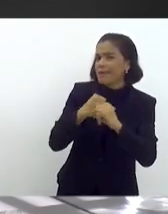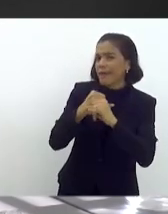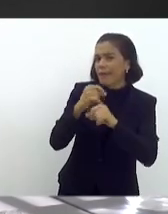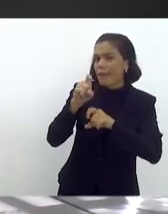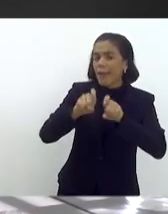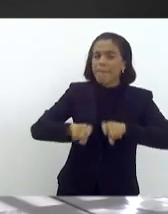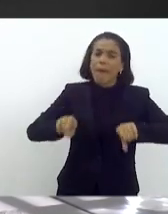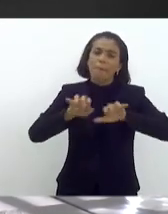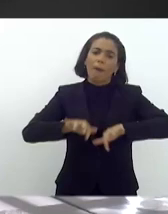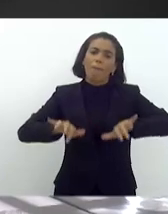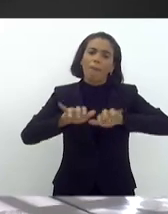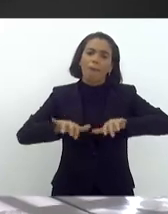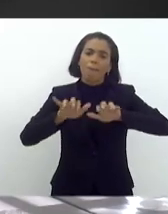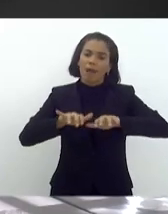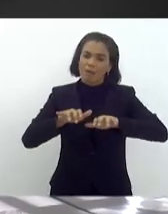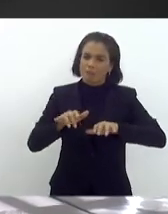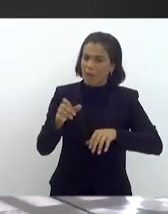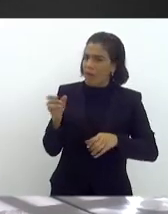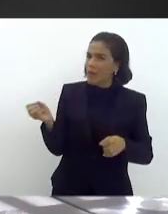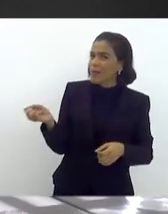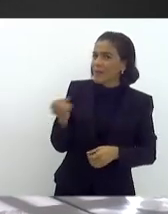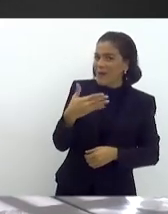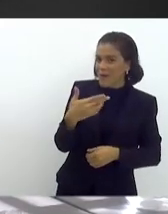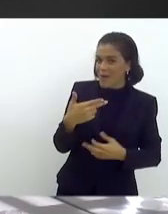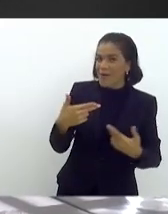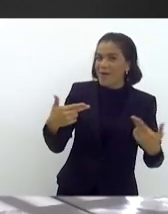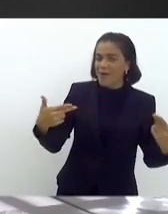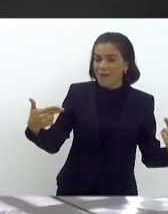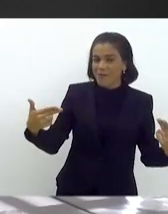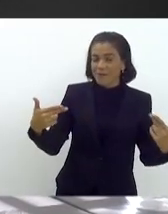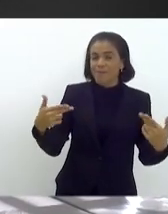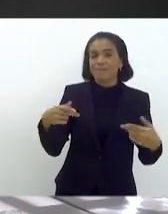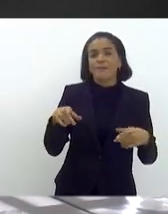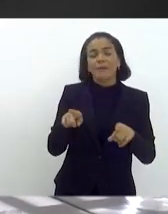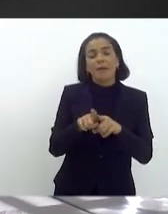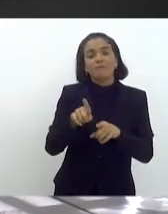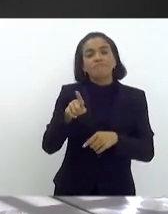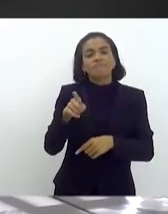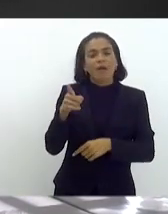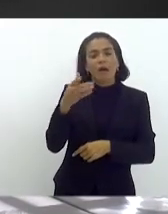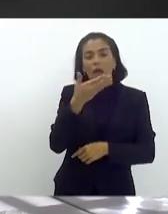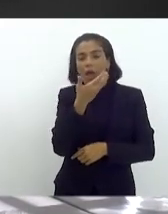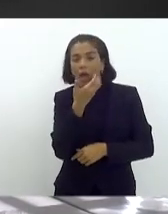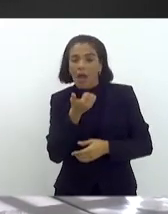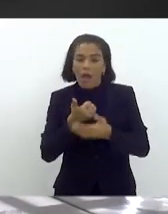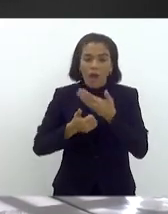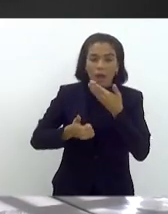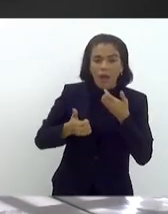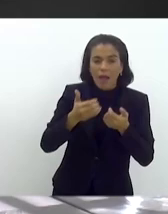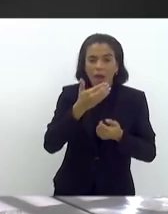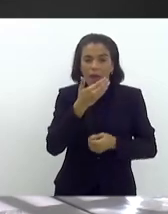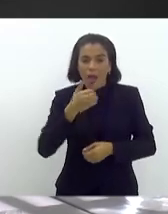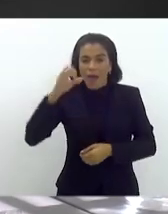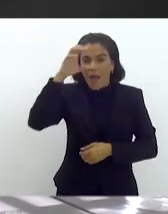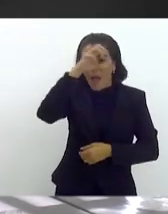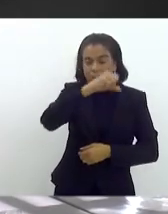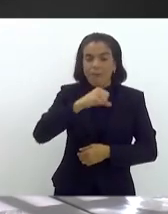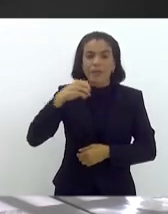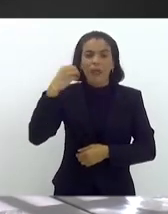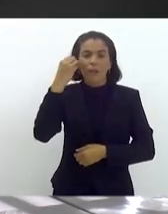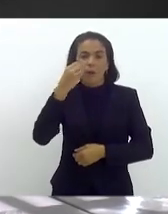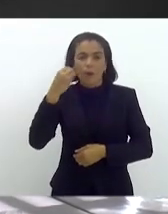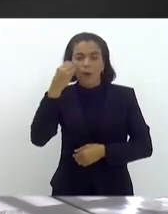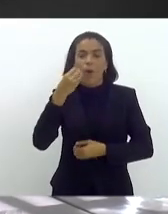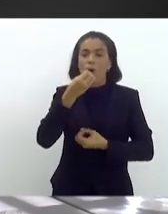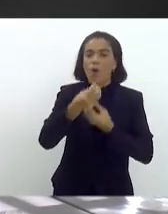muito nova e que a partir dessas experiências vão criando mecanismo para que elas possam